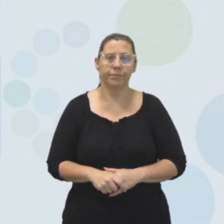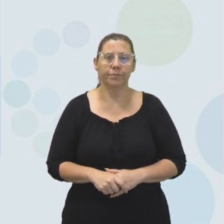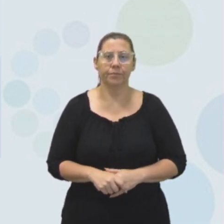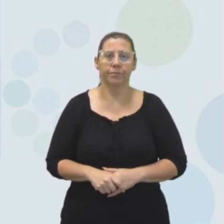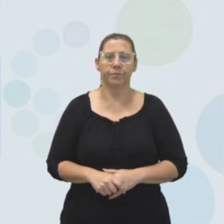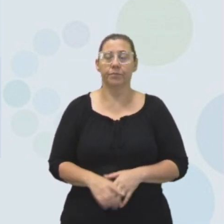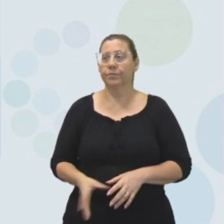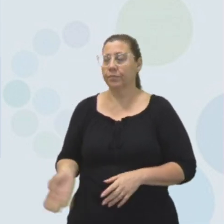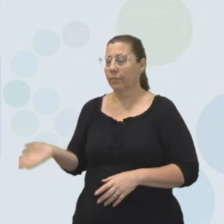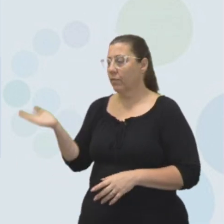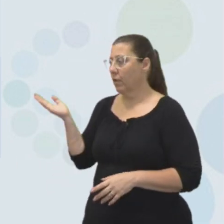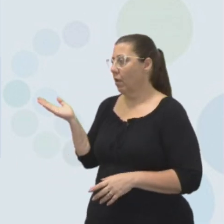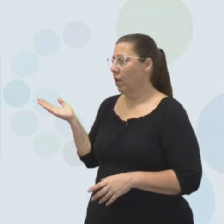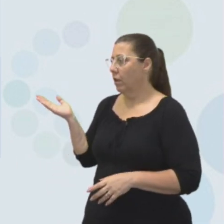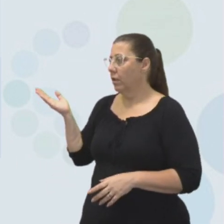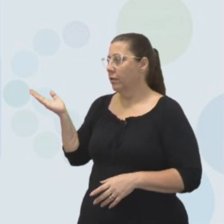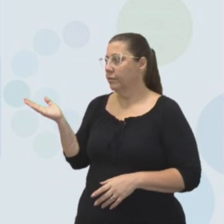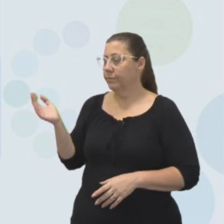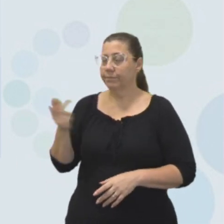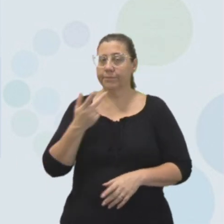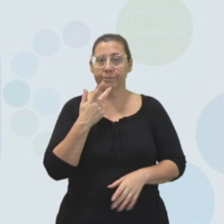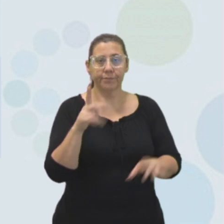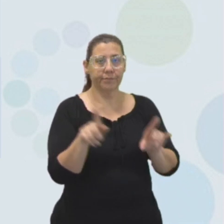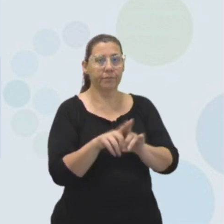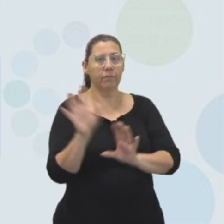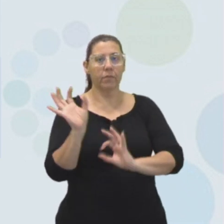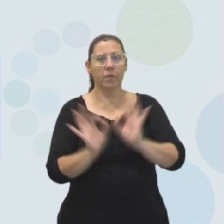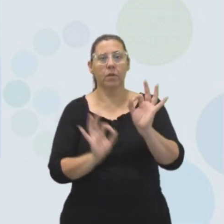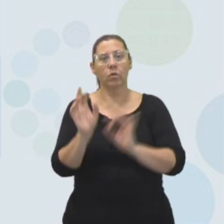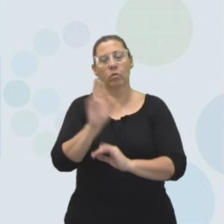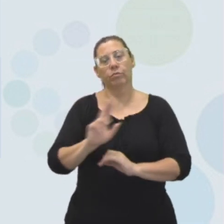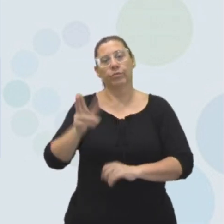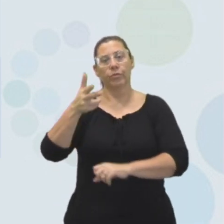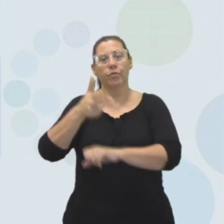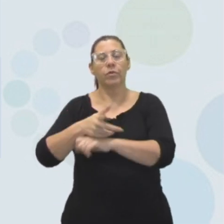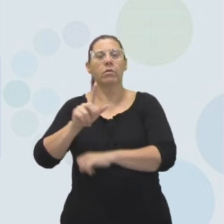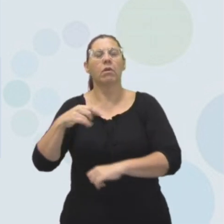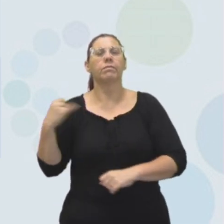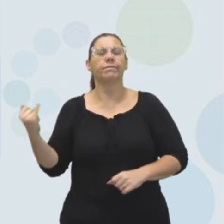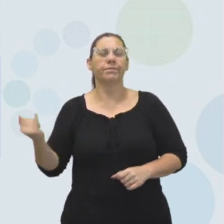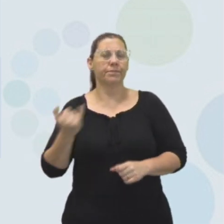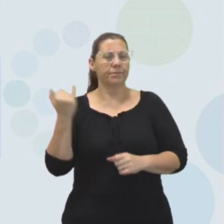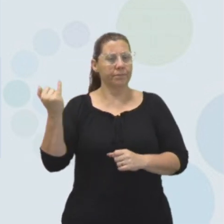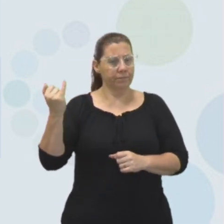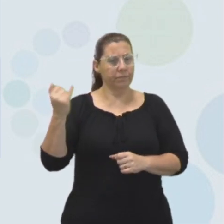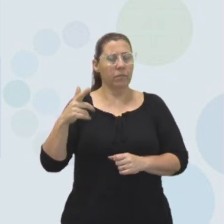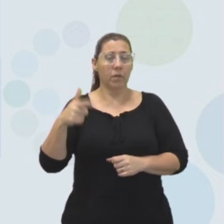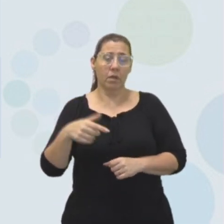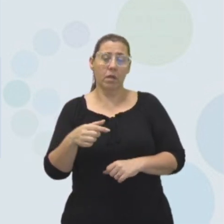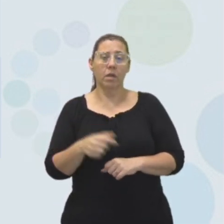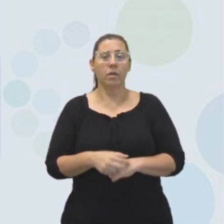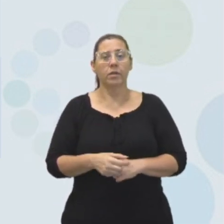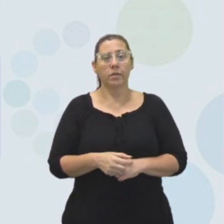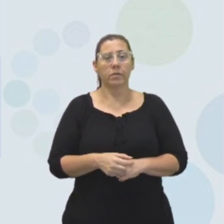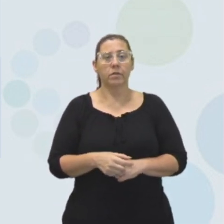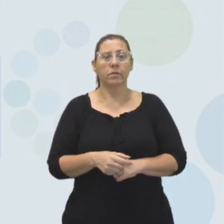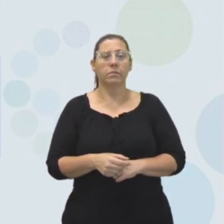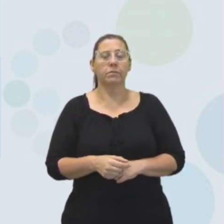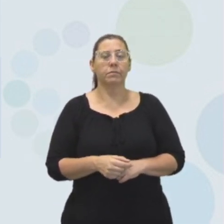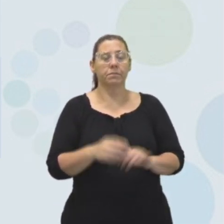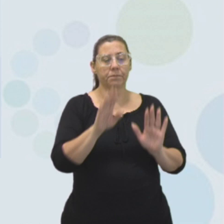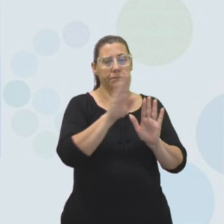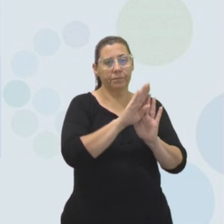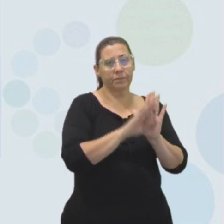Aqui nós falamos um pouco do planejamento para o uso do vídeo. O que é importante neste planejamento?